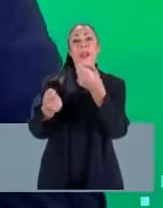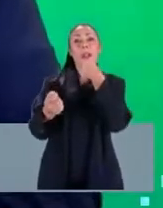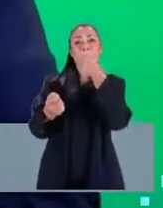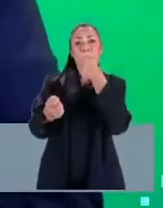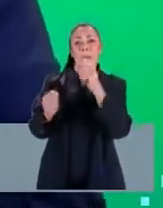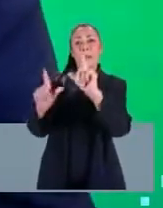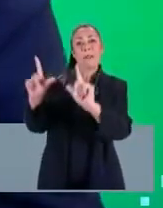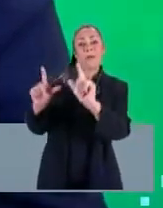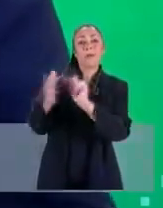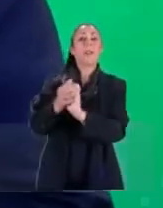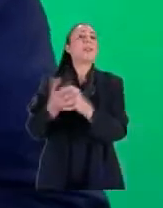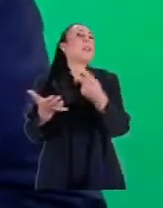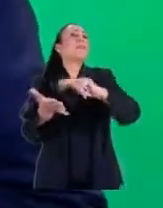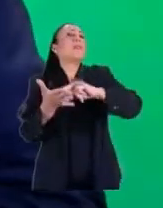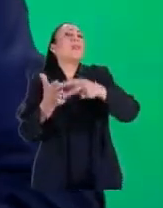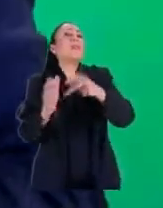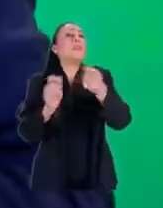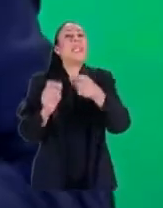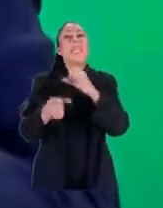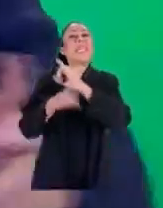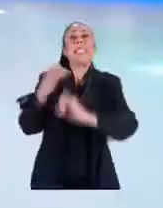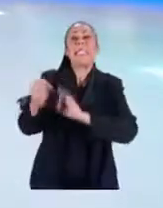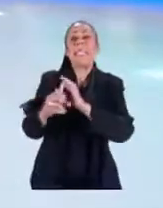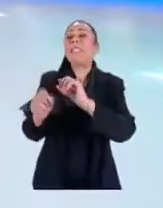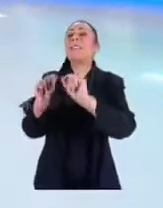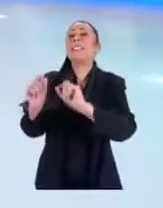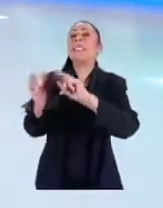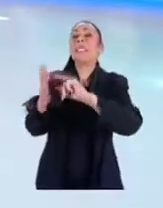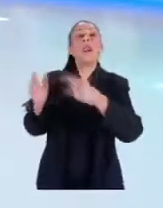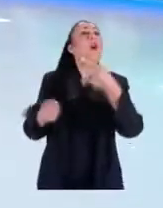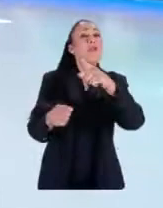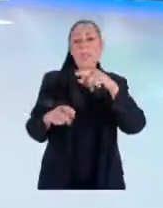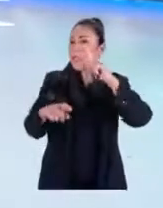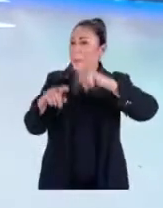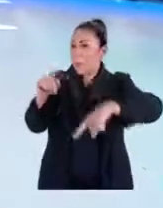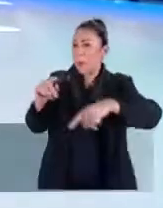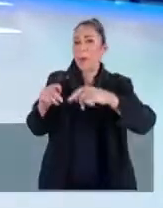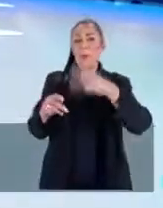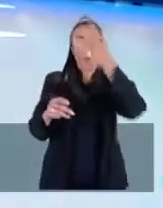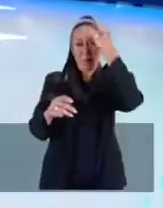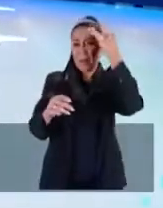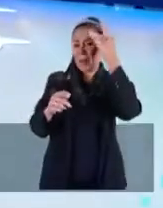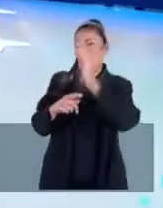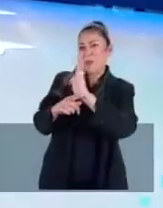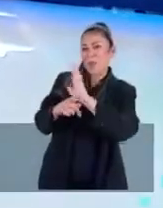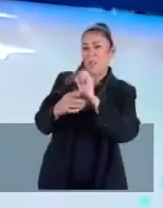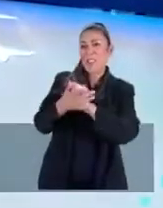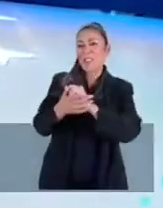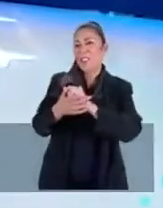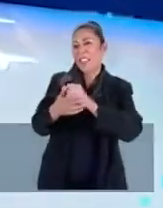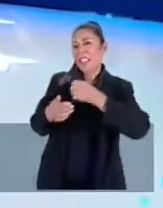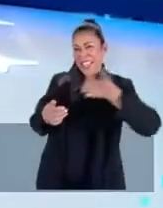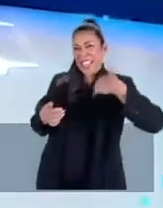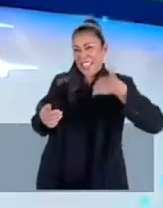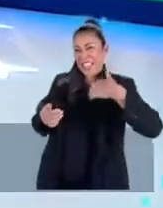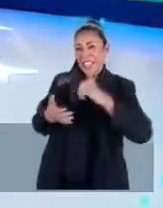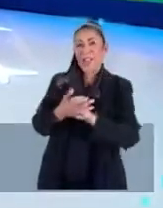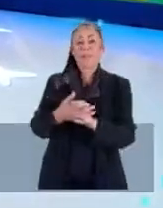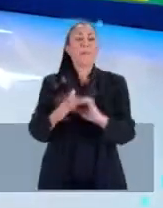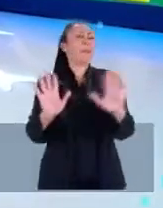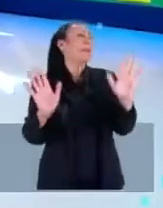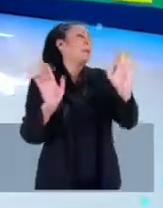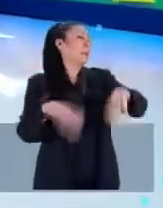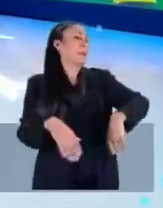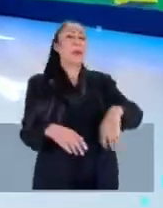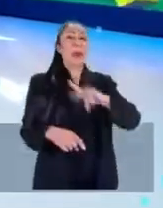perguntar, o que é regular a mídia, regular a internet? O que você vai fazer? Você vai proibir o povo ver vídeo de ser sacanagem na internet? Que não é o presidente